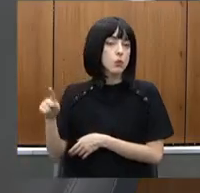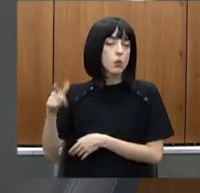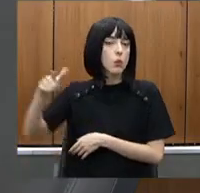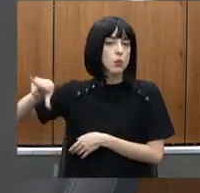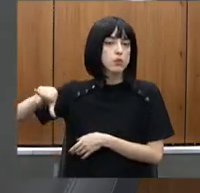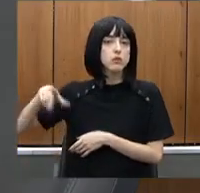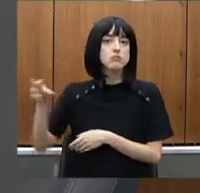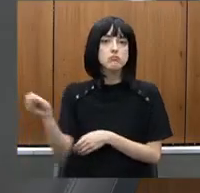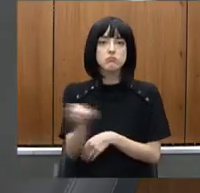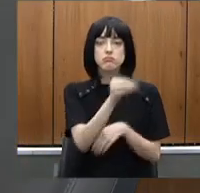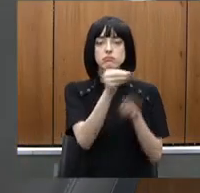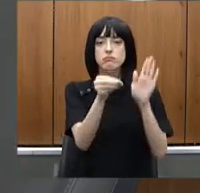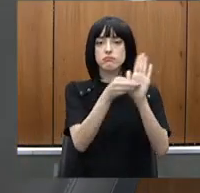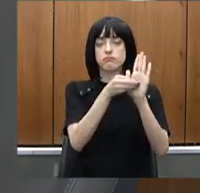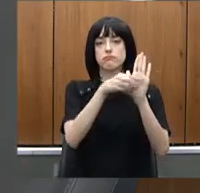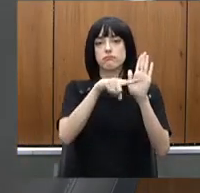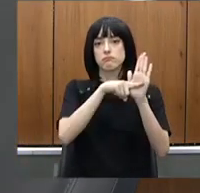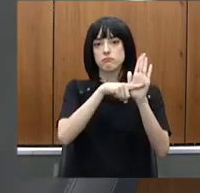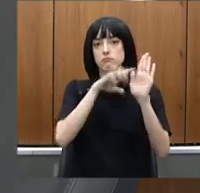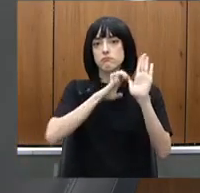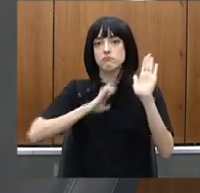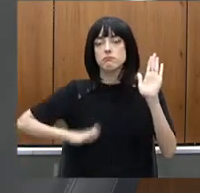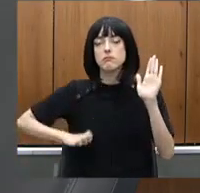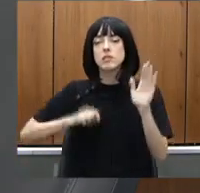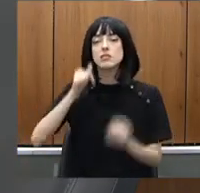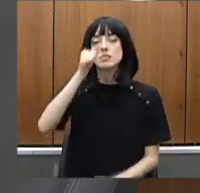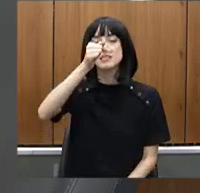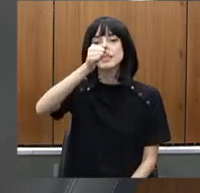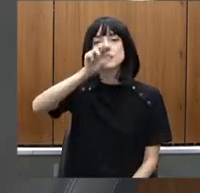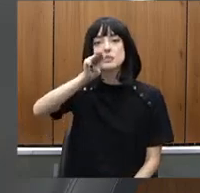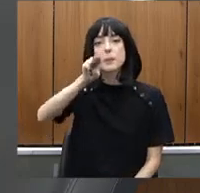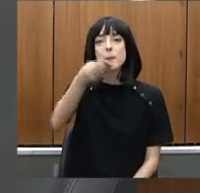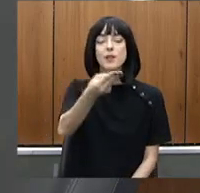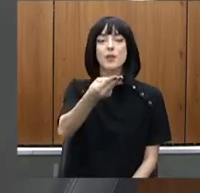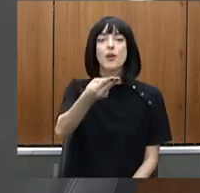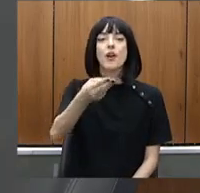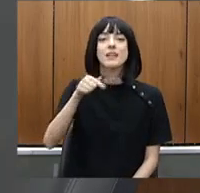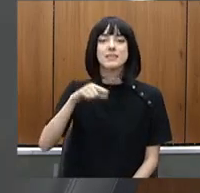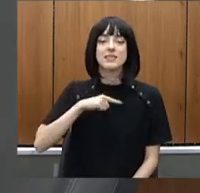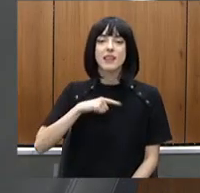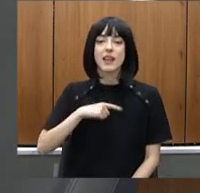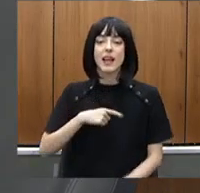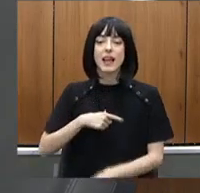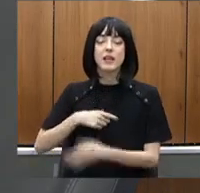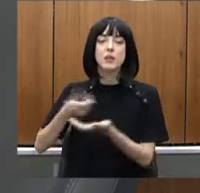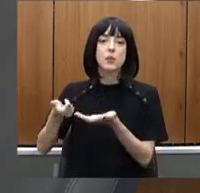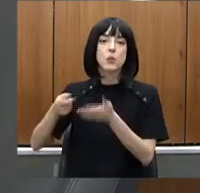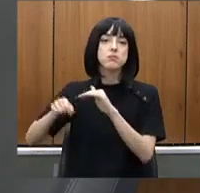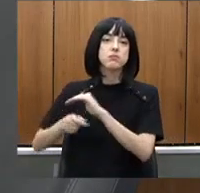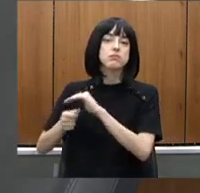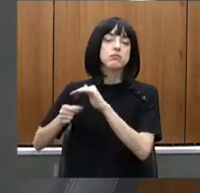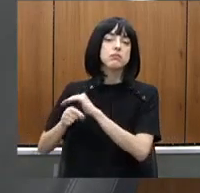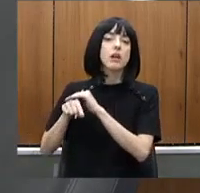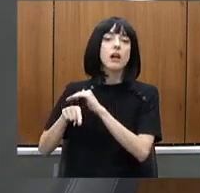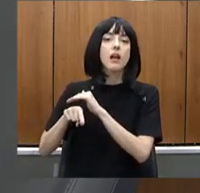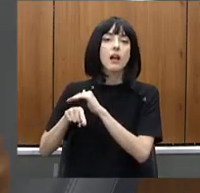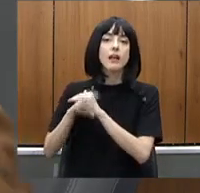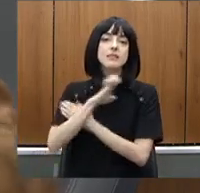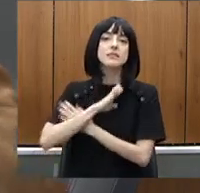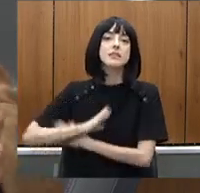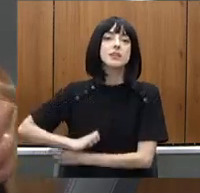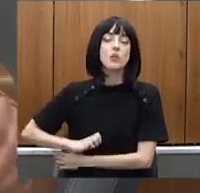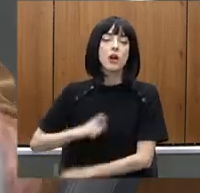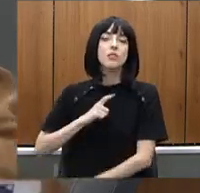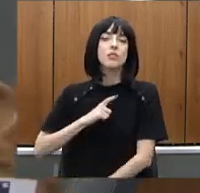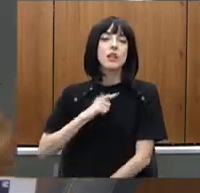a gente gastou 7 milhões desses sete milhões aqui é tesouro Estadual 83% é um valor sete milhões